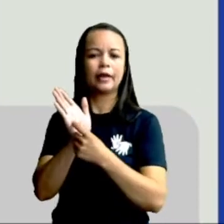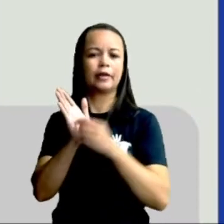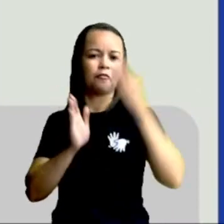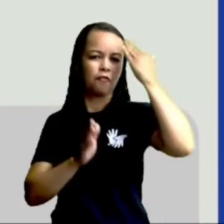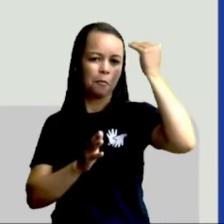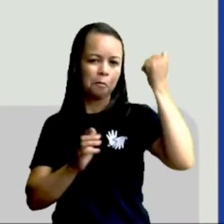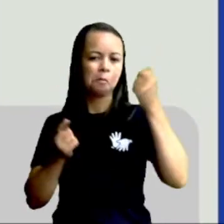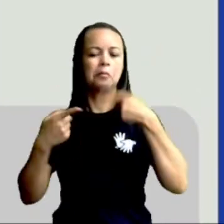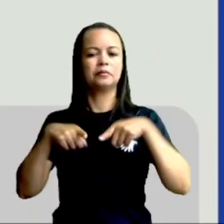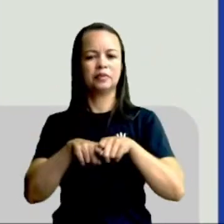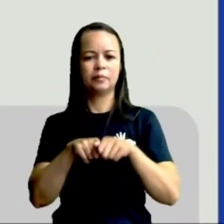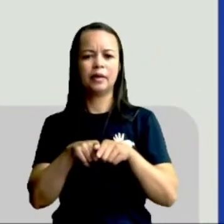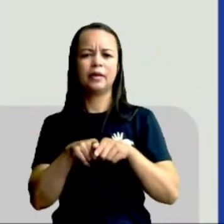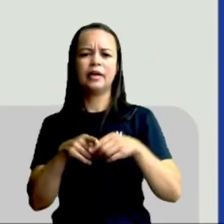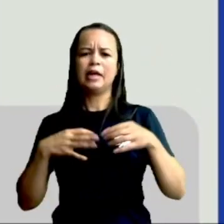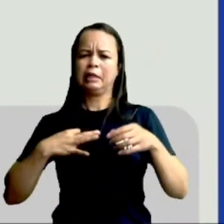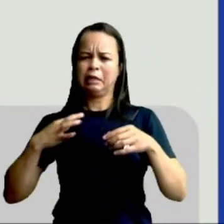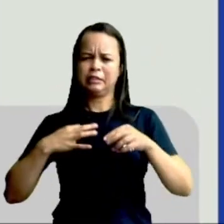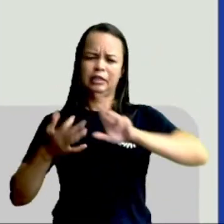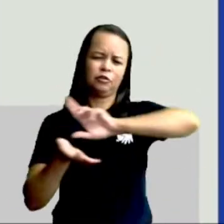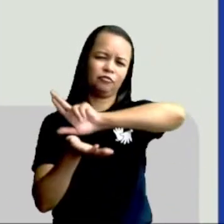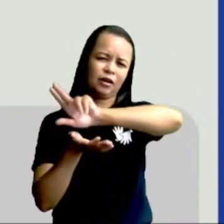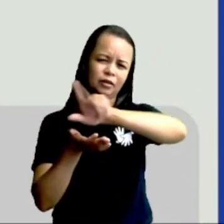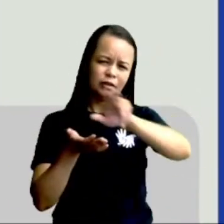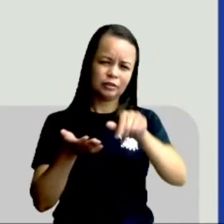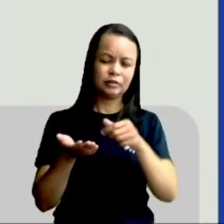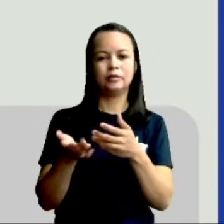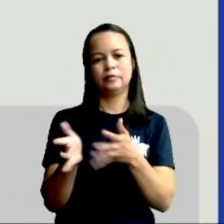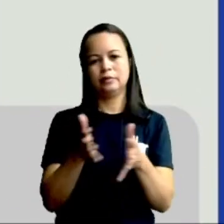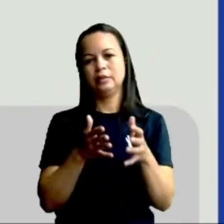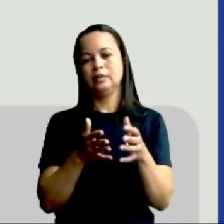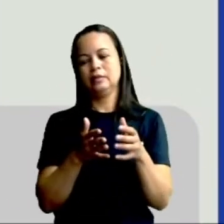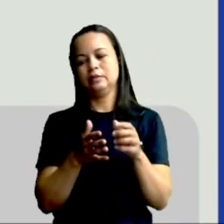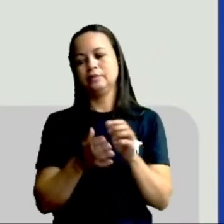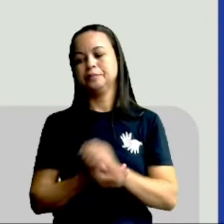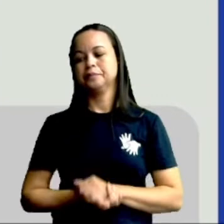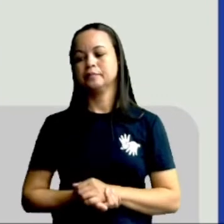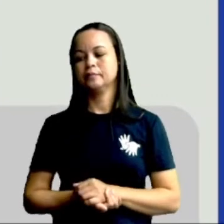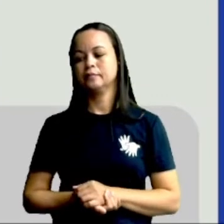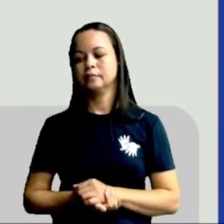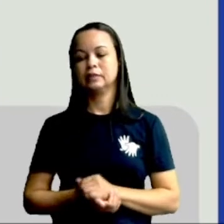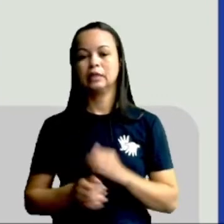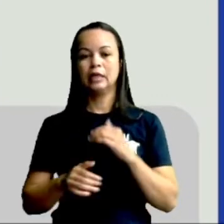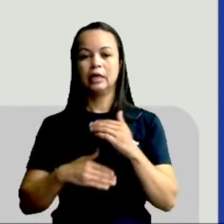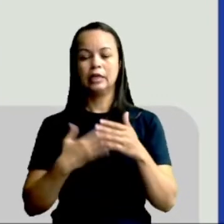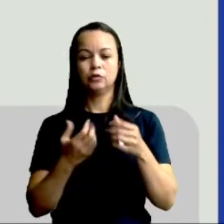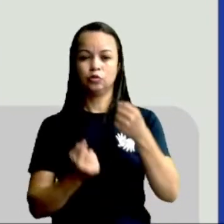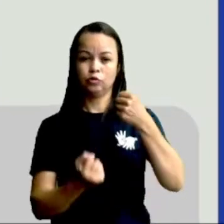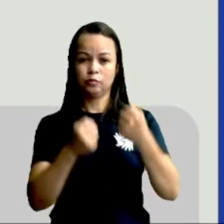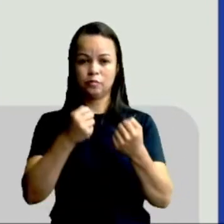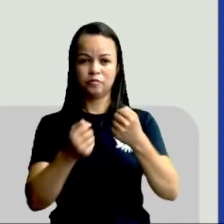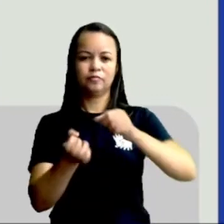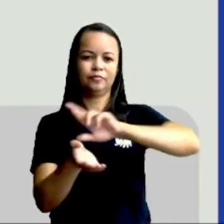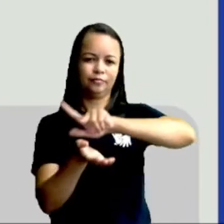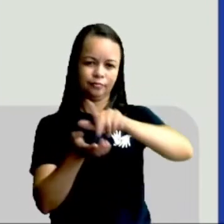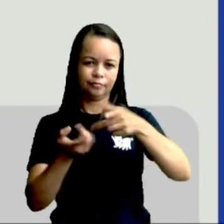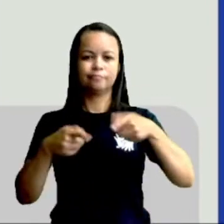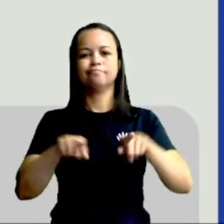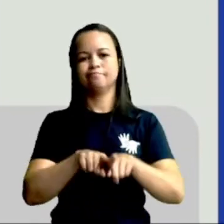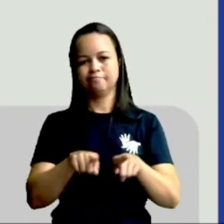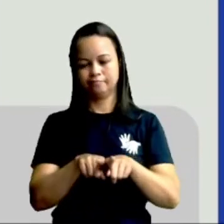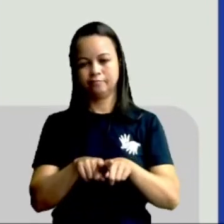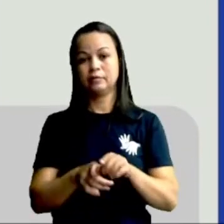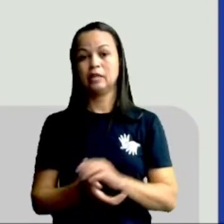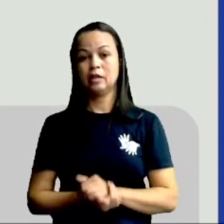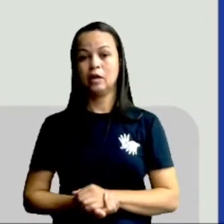lona, tecido de todos os tipos e sal marinho. E indústria automobilística também, tá?